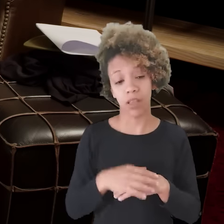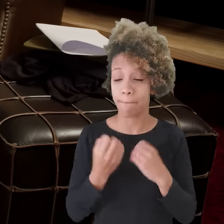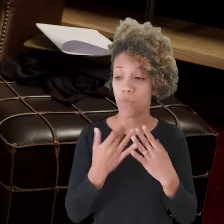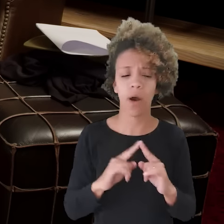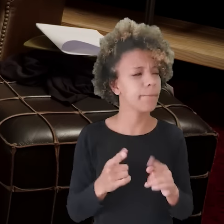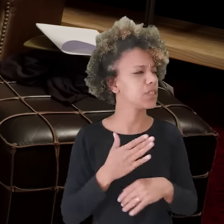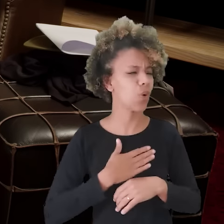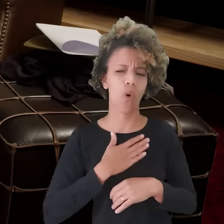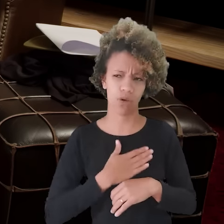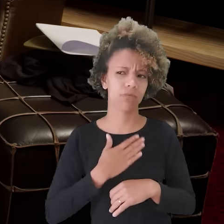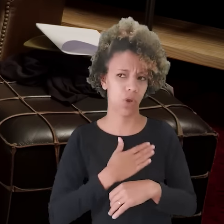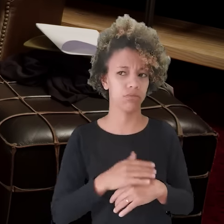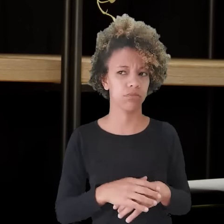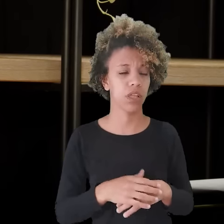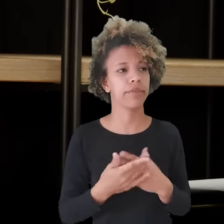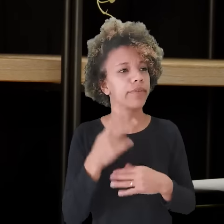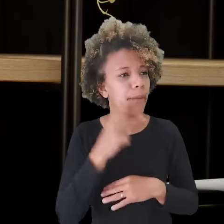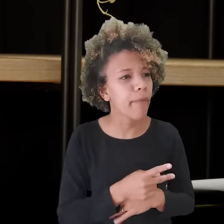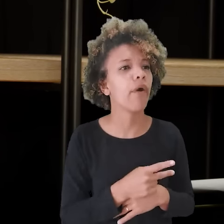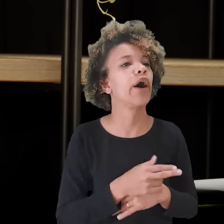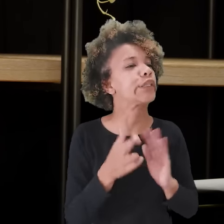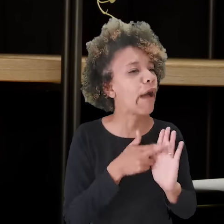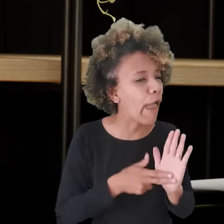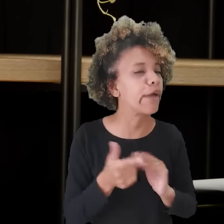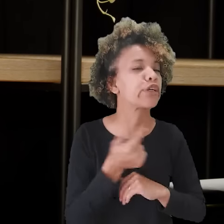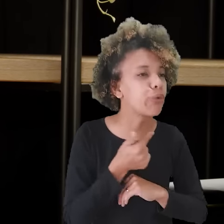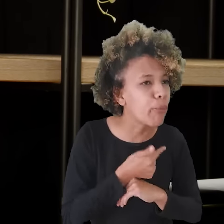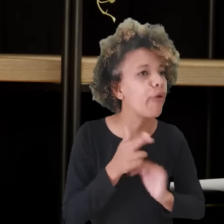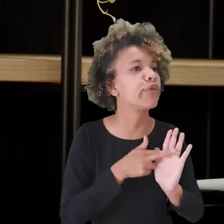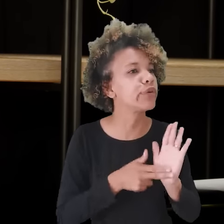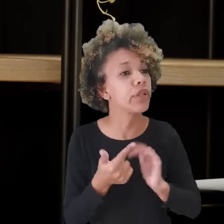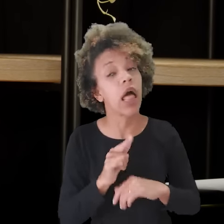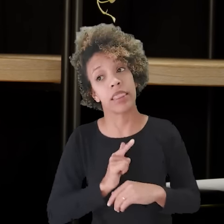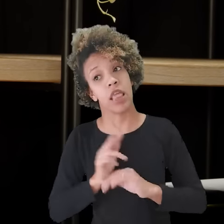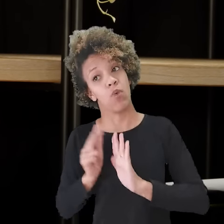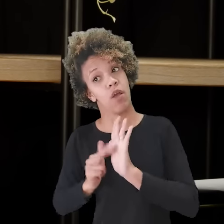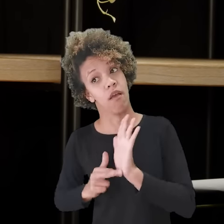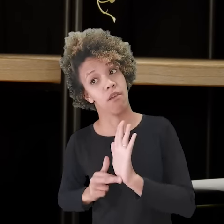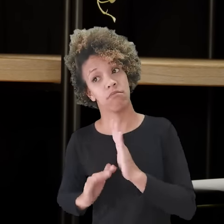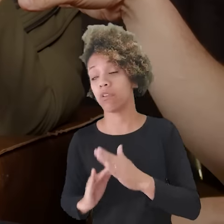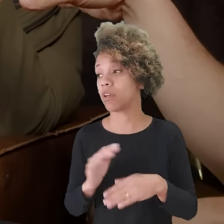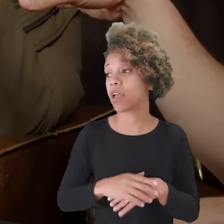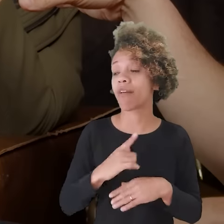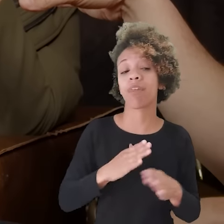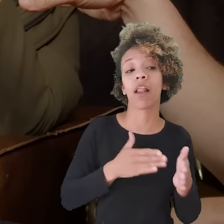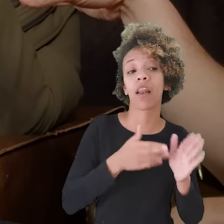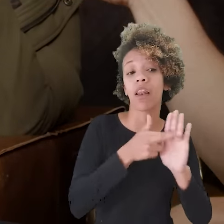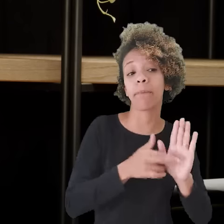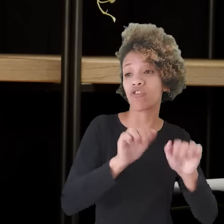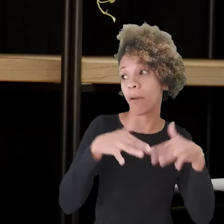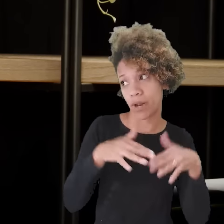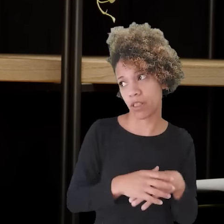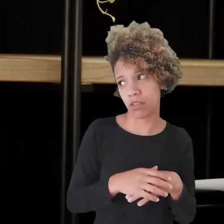né mas eu gosto porque assim a galera fica nessa do limite do humor limite de novo tem o limite do comediante ele tem limite é a